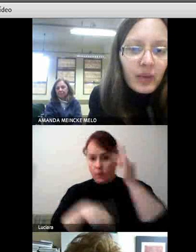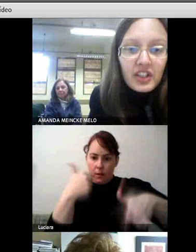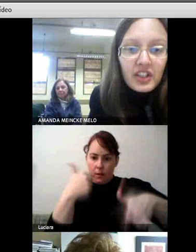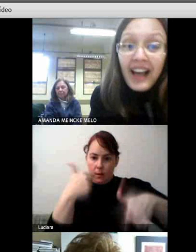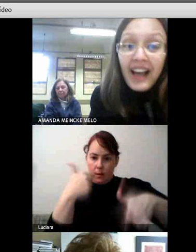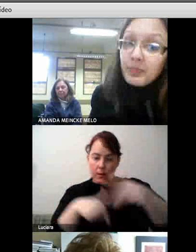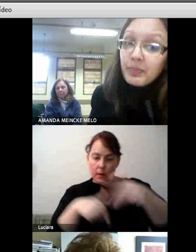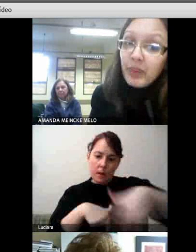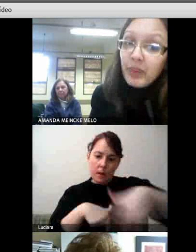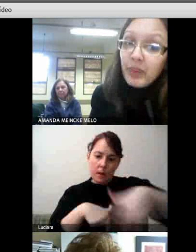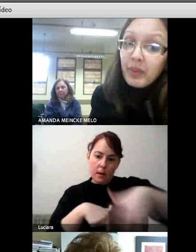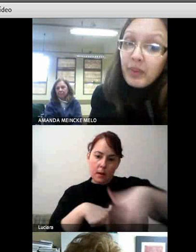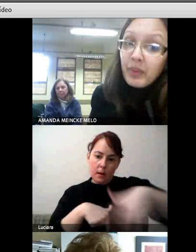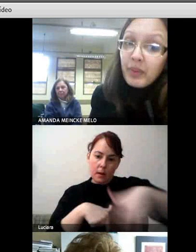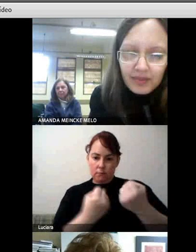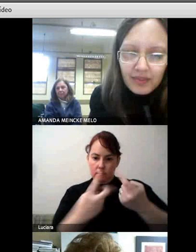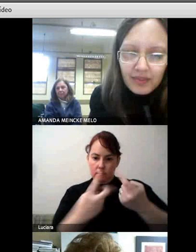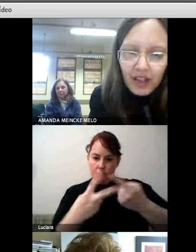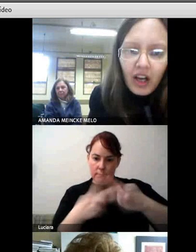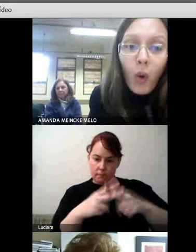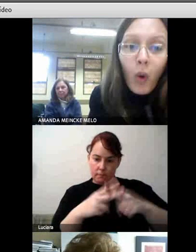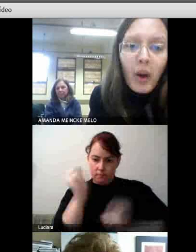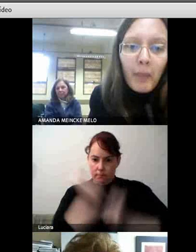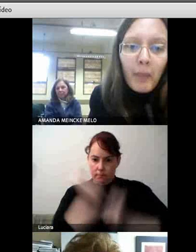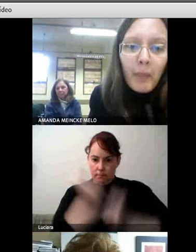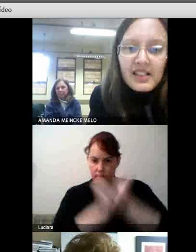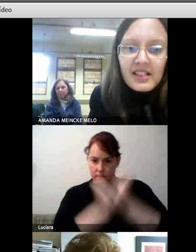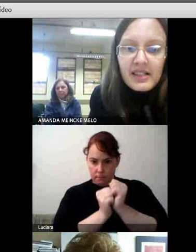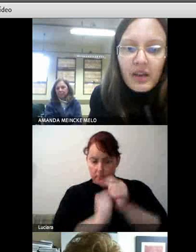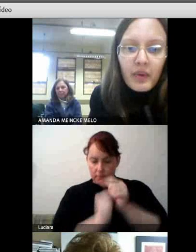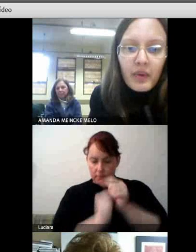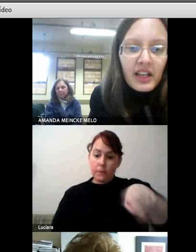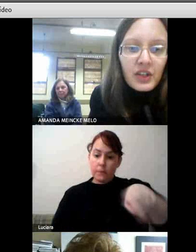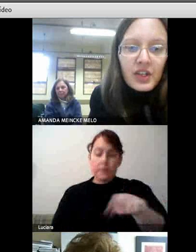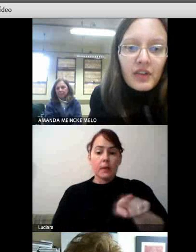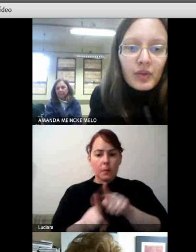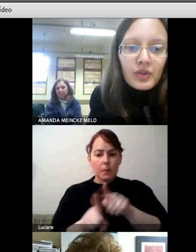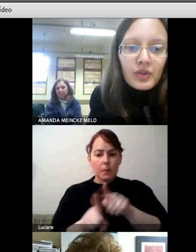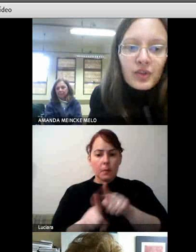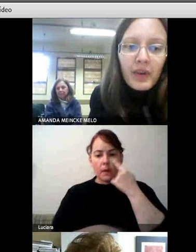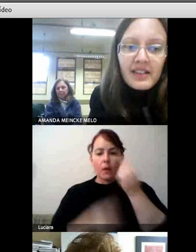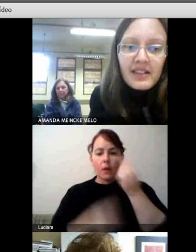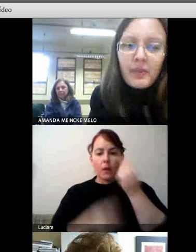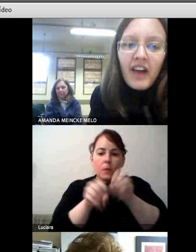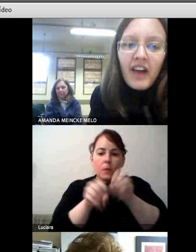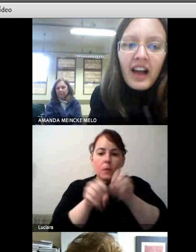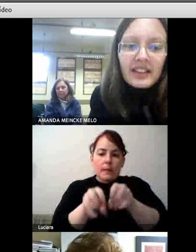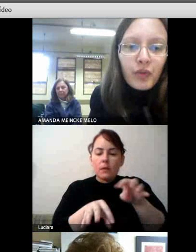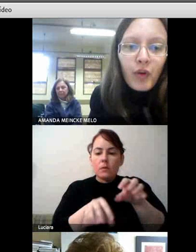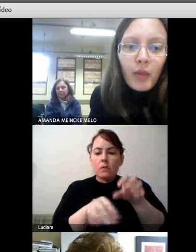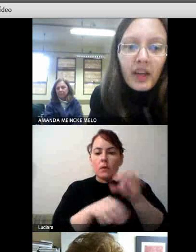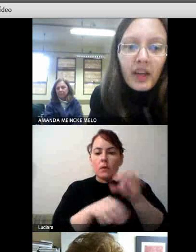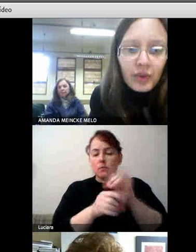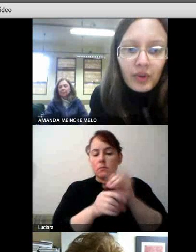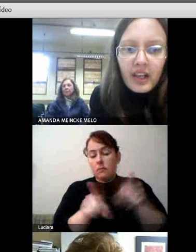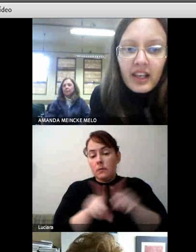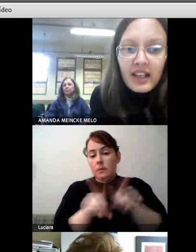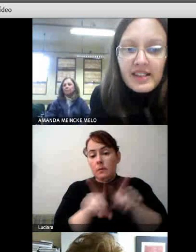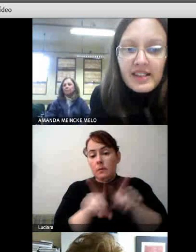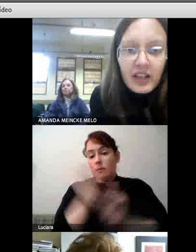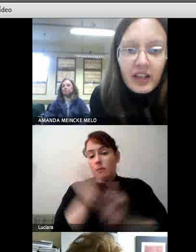em entidades privadas? Qual a participação e incentivo de empresas privadas no fomento